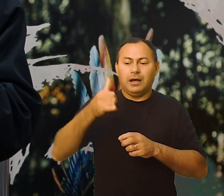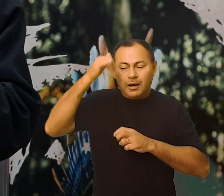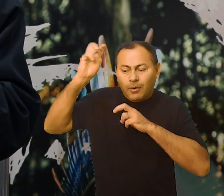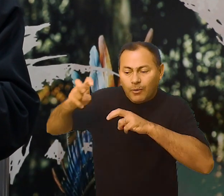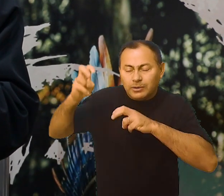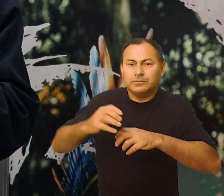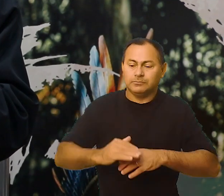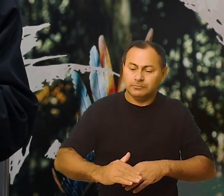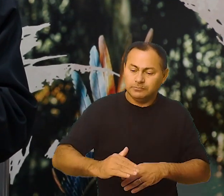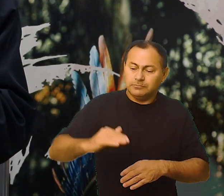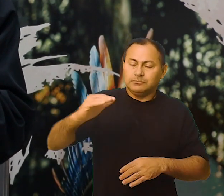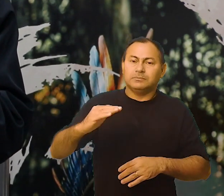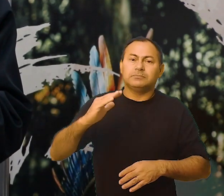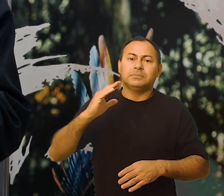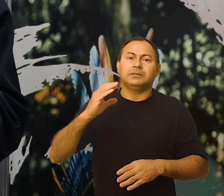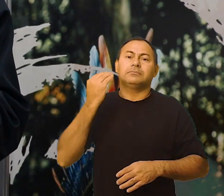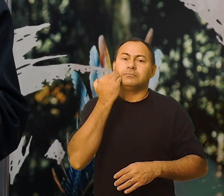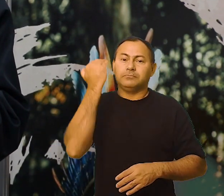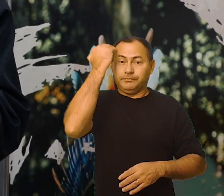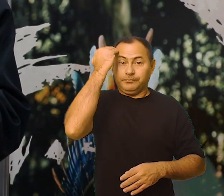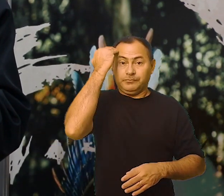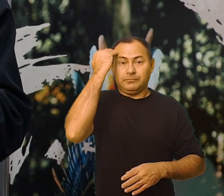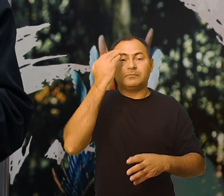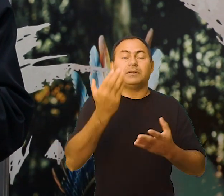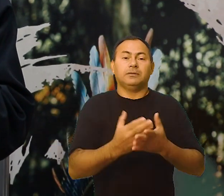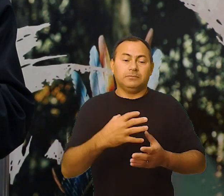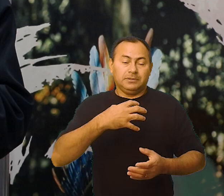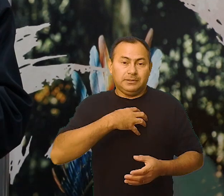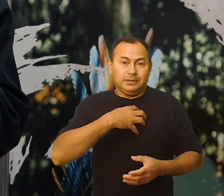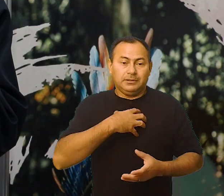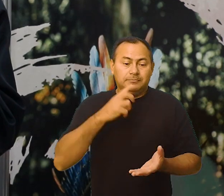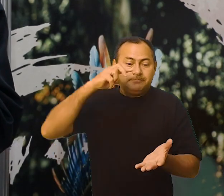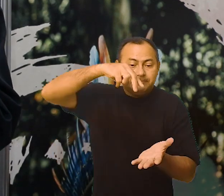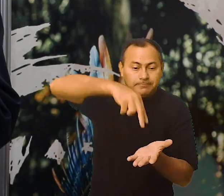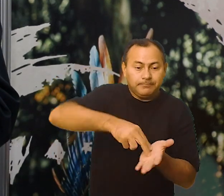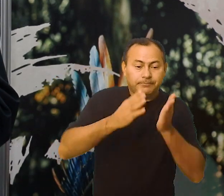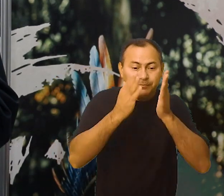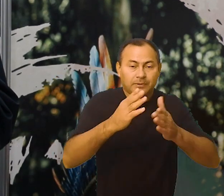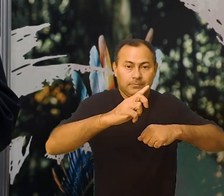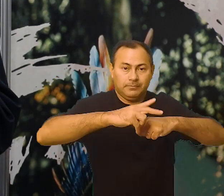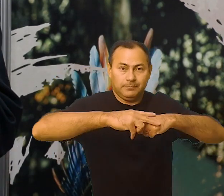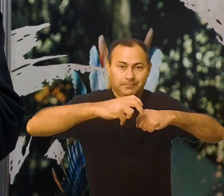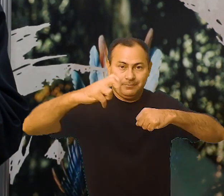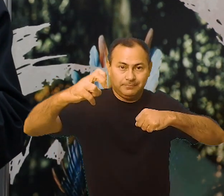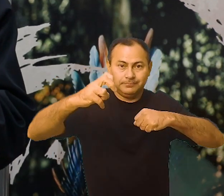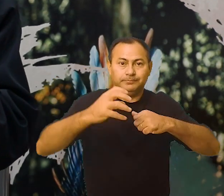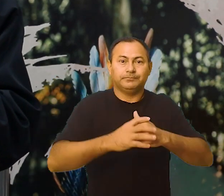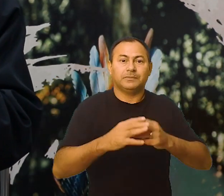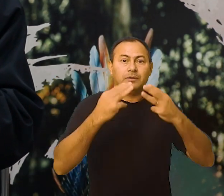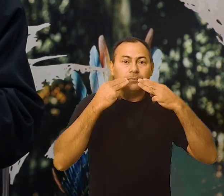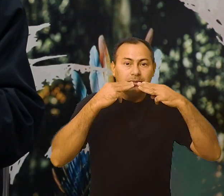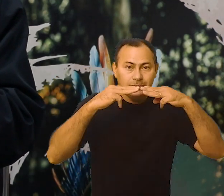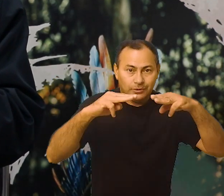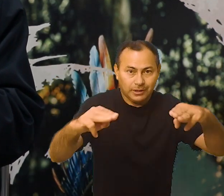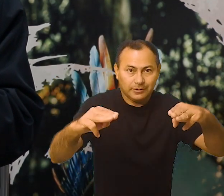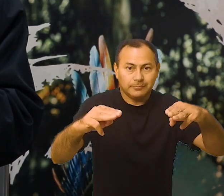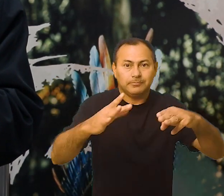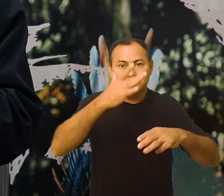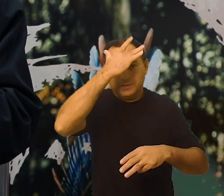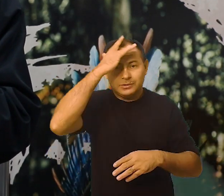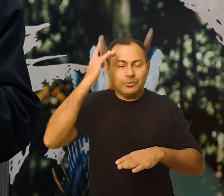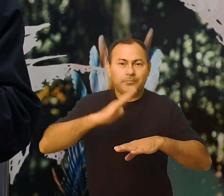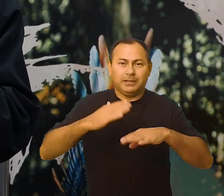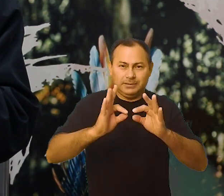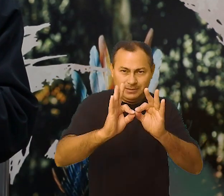acompanhou na infância, na adolescência, então eu me fiz, nessa perspectiva vocacional, um missionário